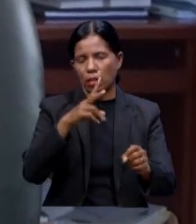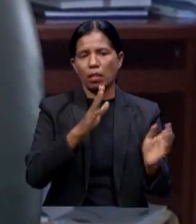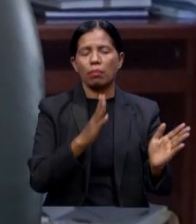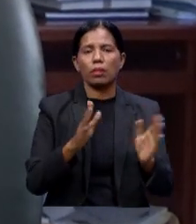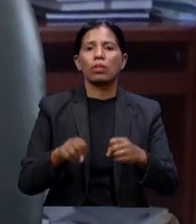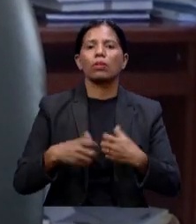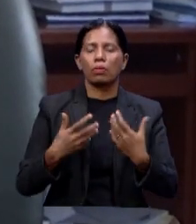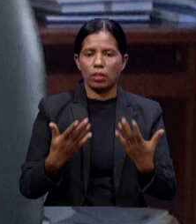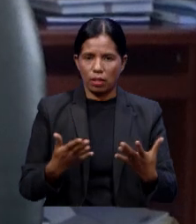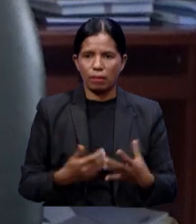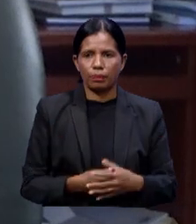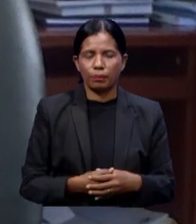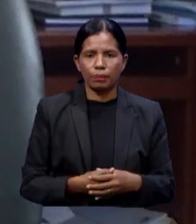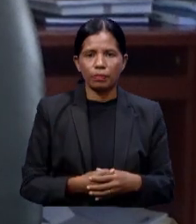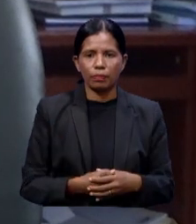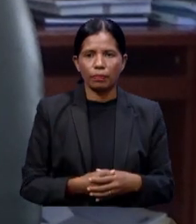wensa tamba